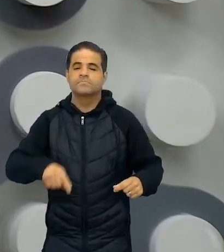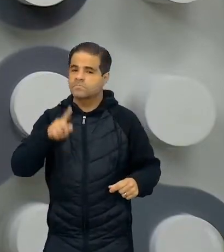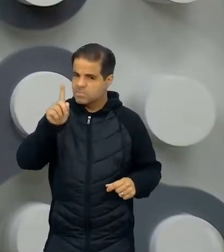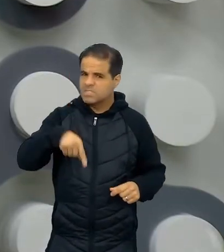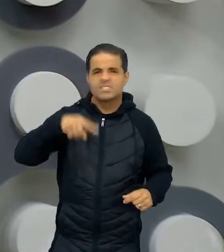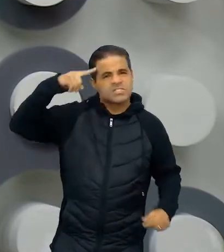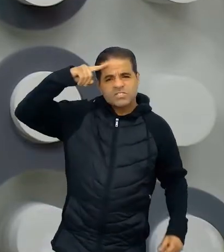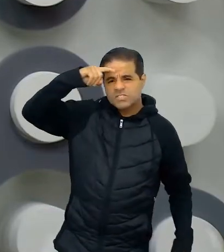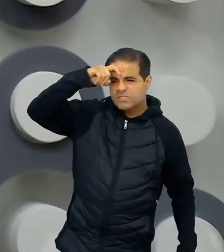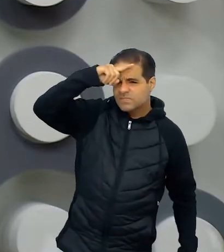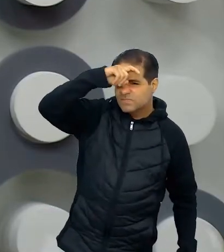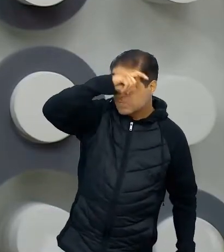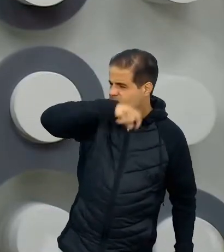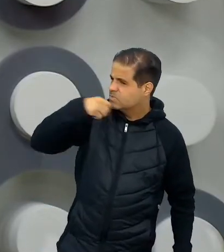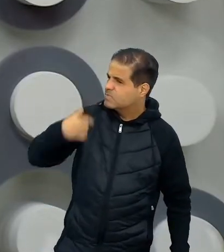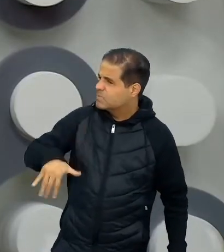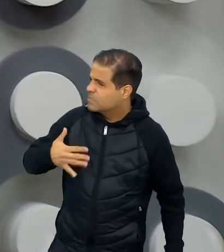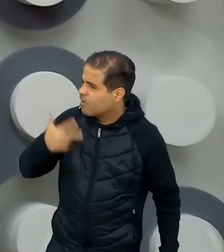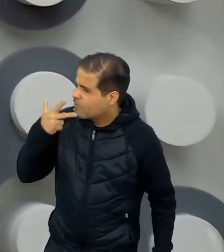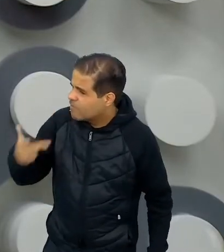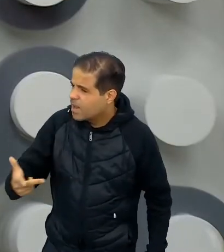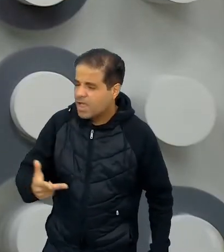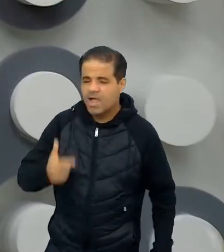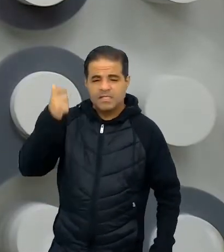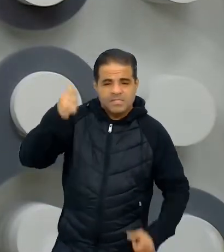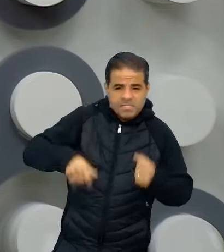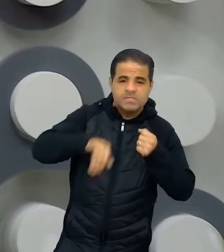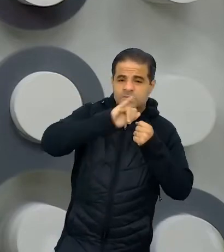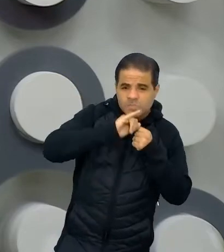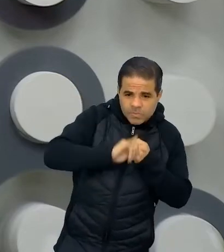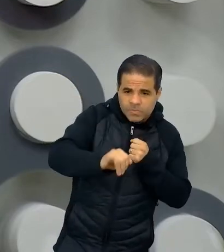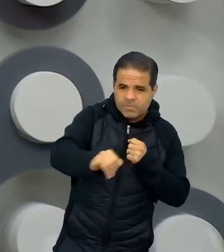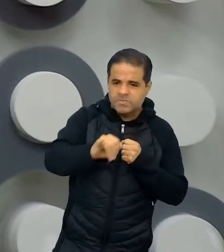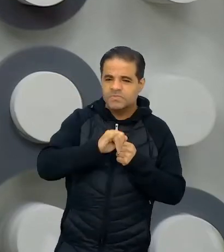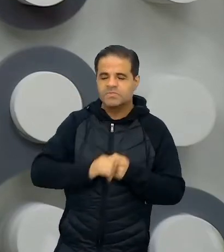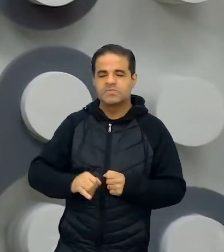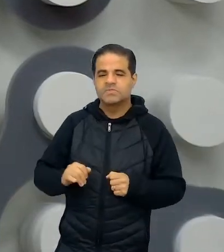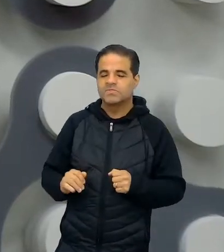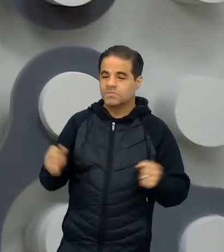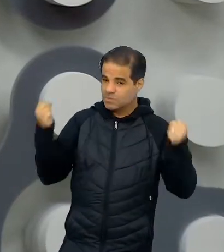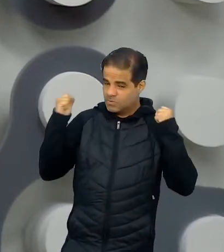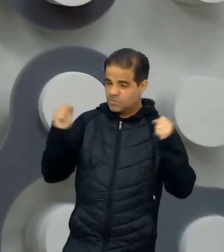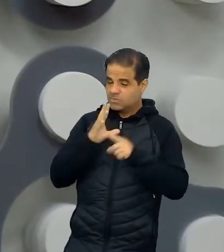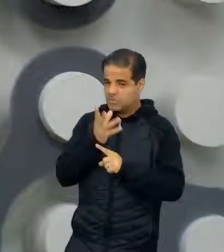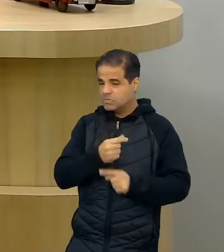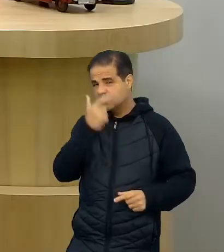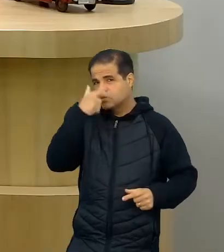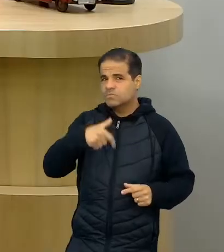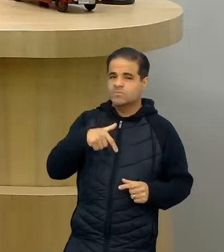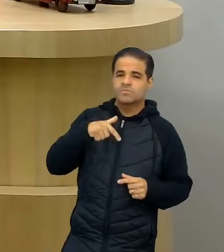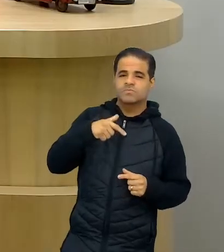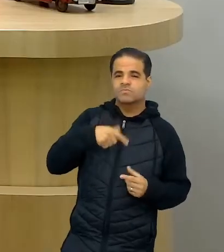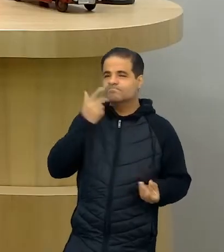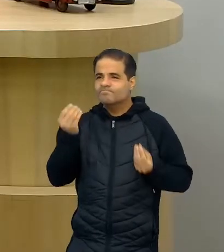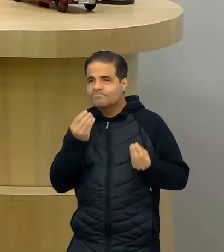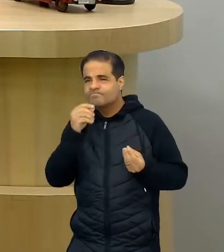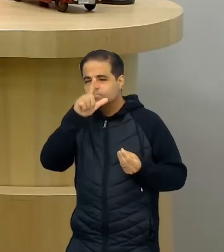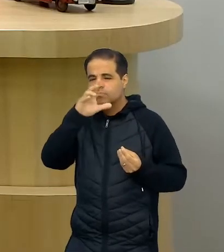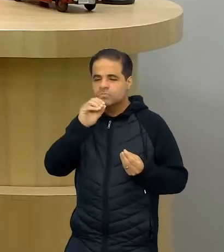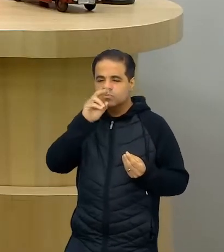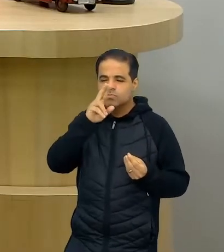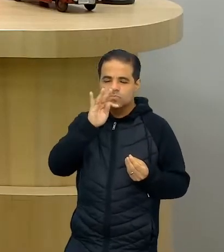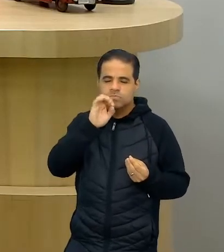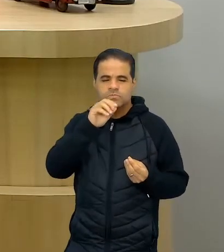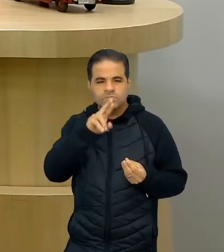muito difícil, professora. É muito difícil o quê? Narrar a ginástica artística ou ser um locutor aí? O que você acha? É